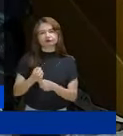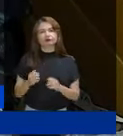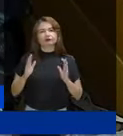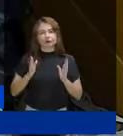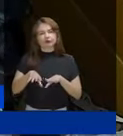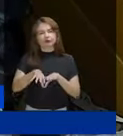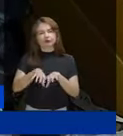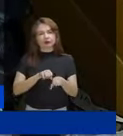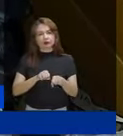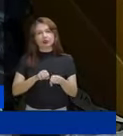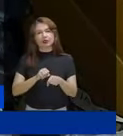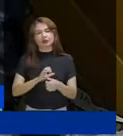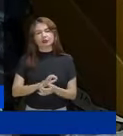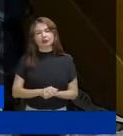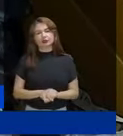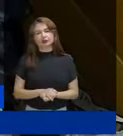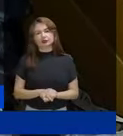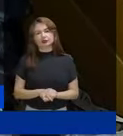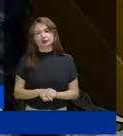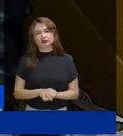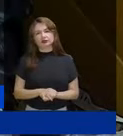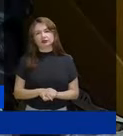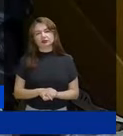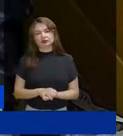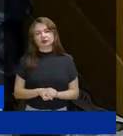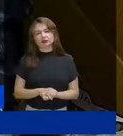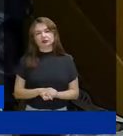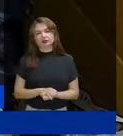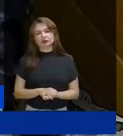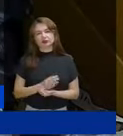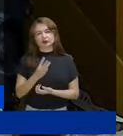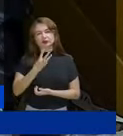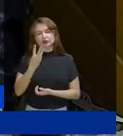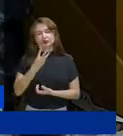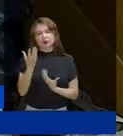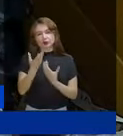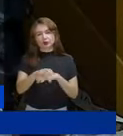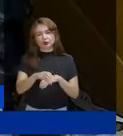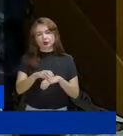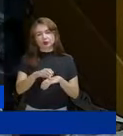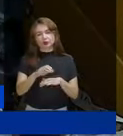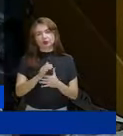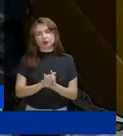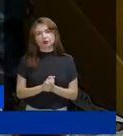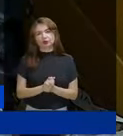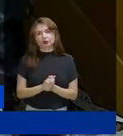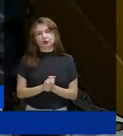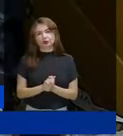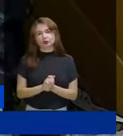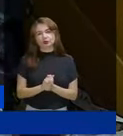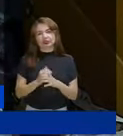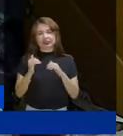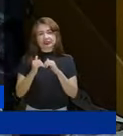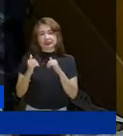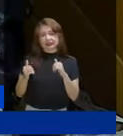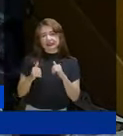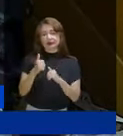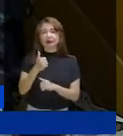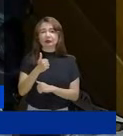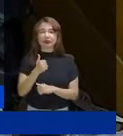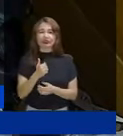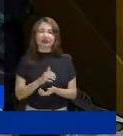já formada e chegado o terceiro concurso, né, o que nos separava do